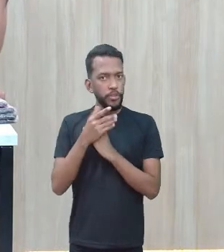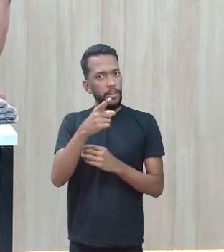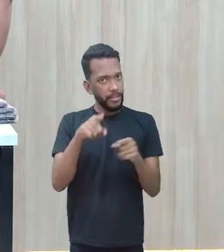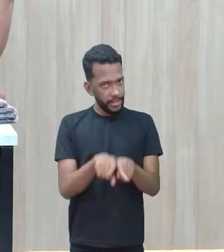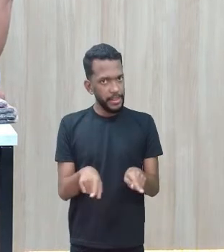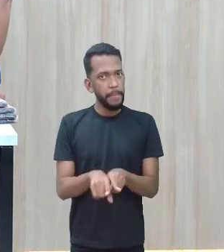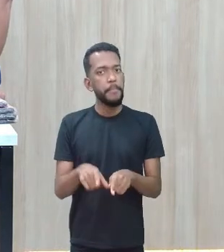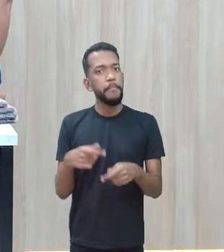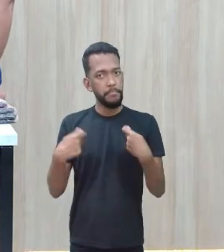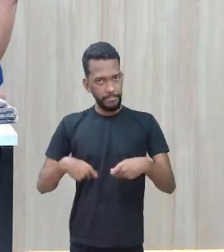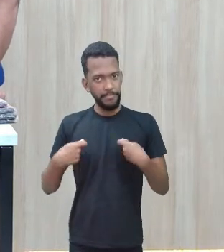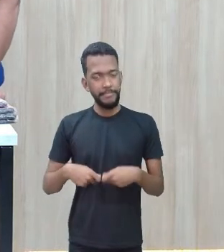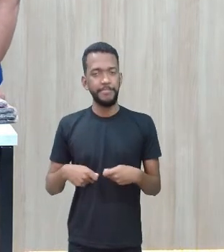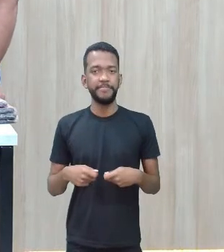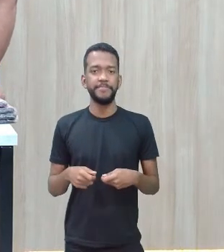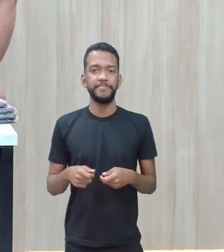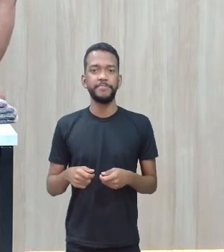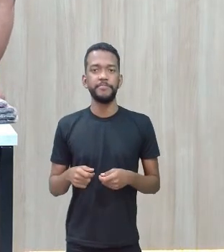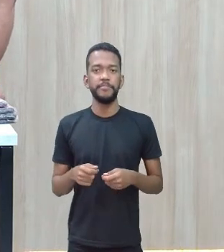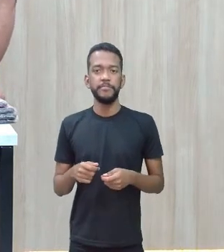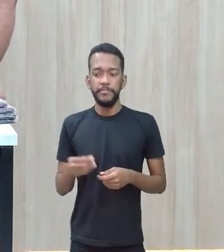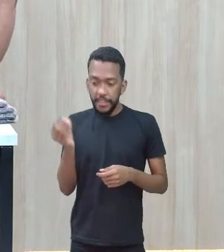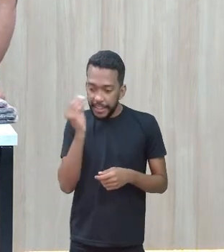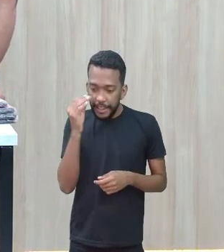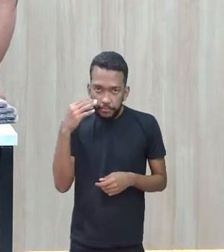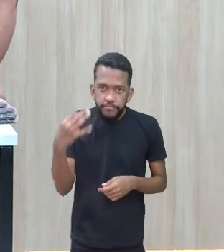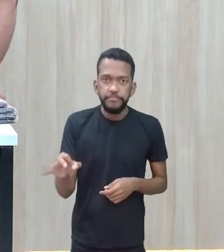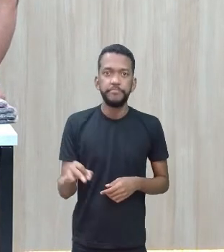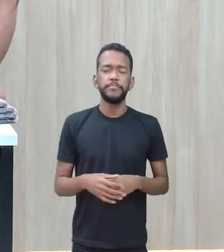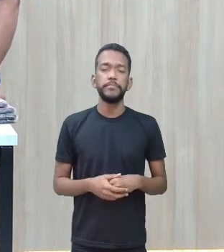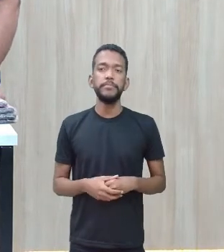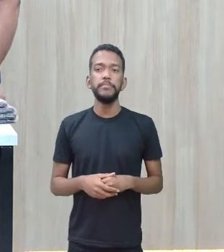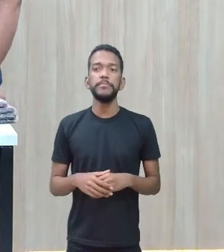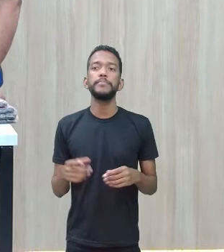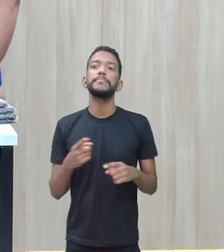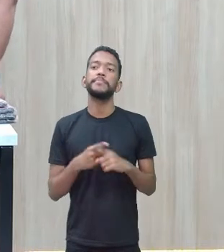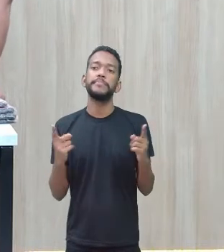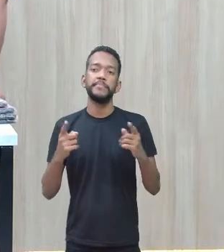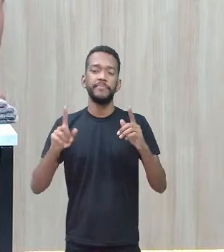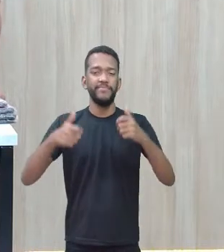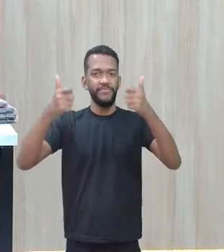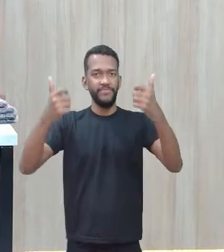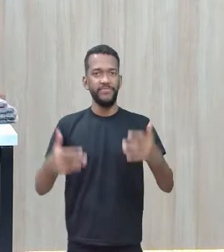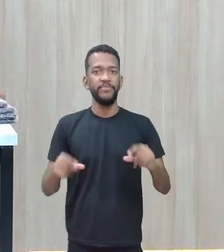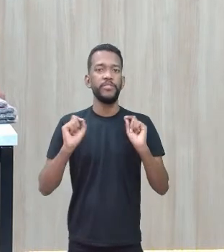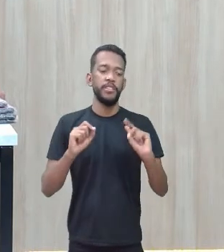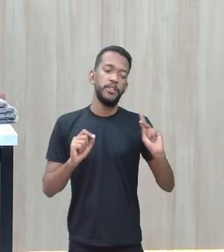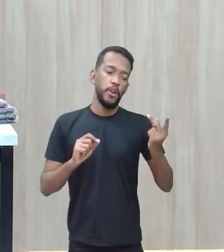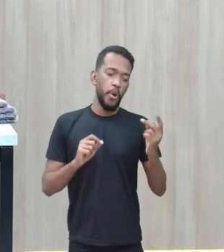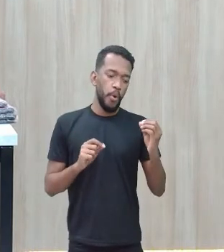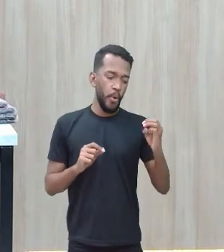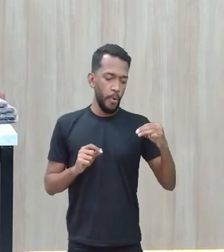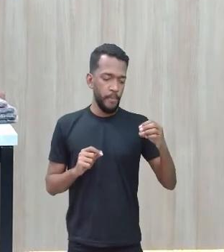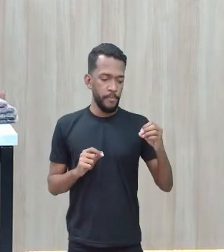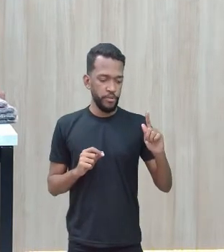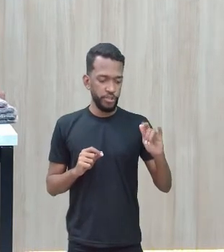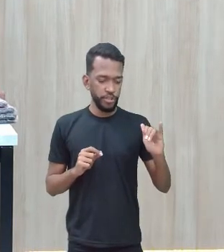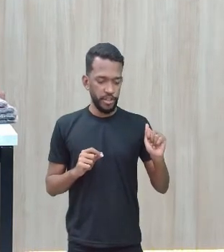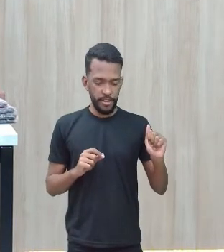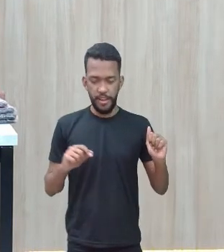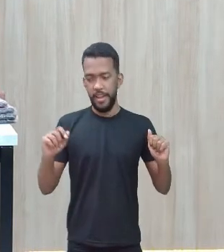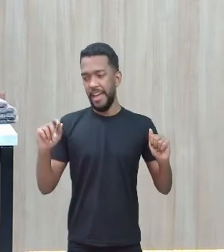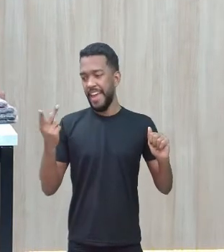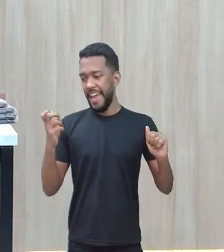também. Vamos lá. Muito legal. Mas agora a gente vai falar o que é uma mistura homogênea e uma mistura heterogênea.